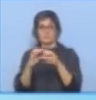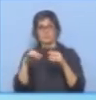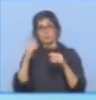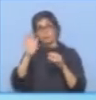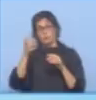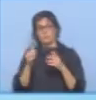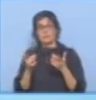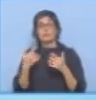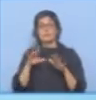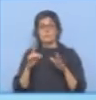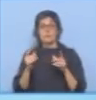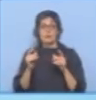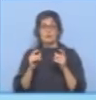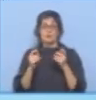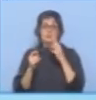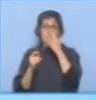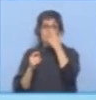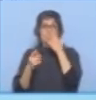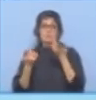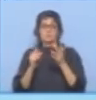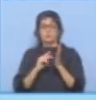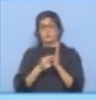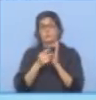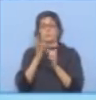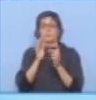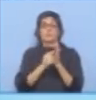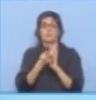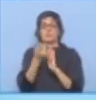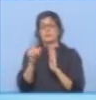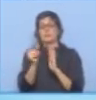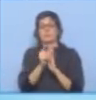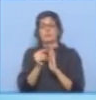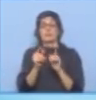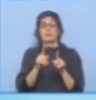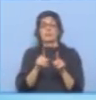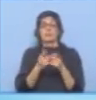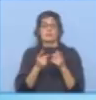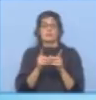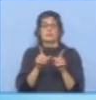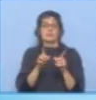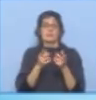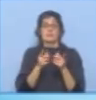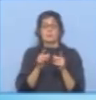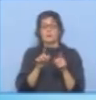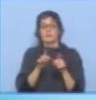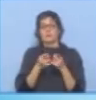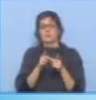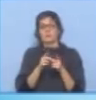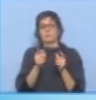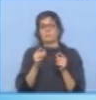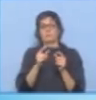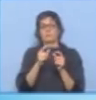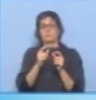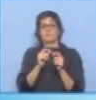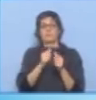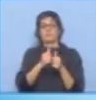mas em termos até de distância e tudo, como por exemplo no Brasil, é quase a mesma coisa, ou seja, é como estar no mesmo país numa outra diocese. E há alguns de